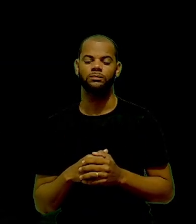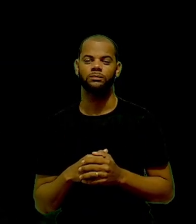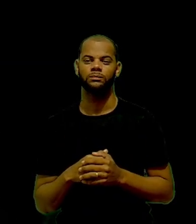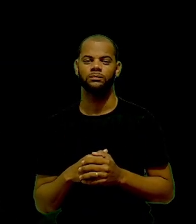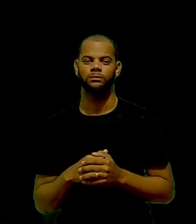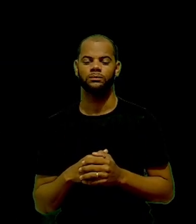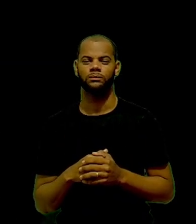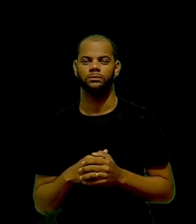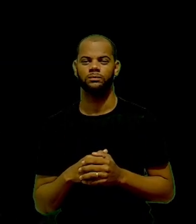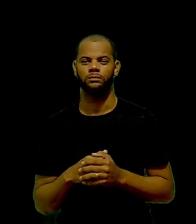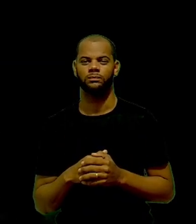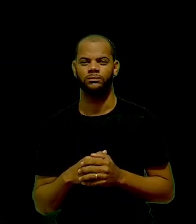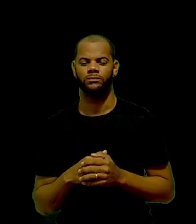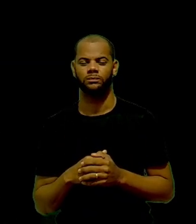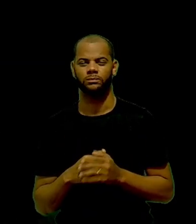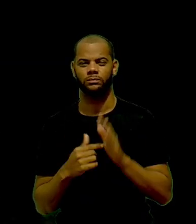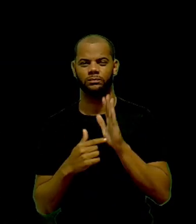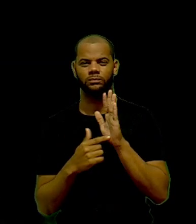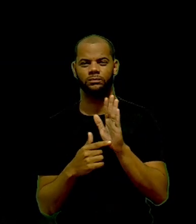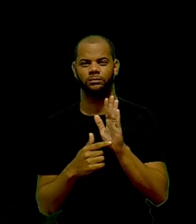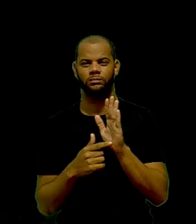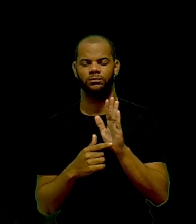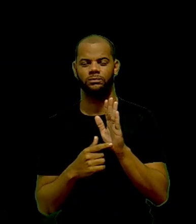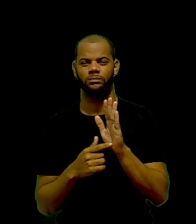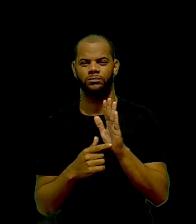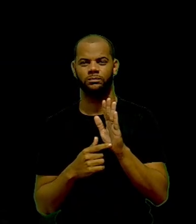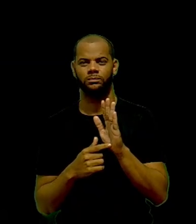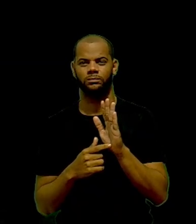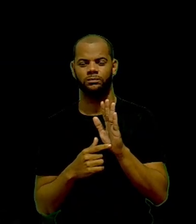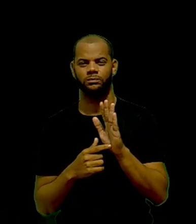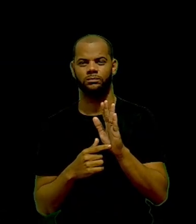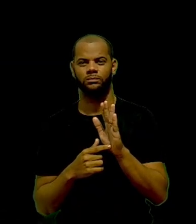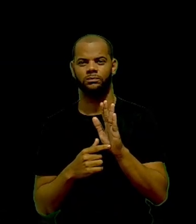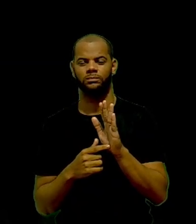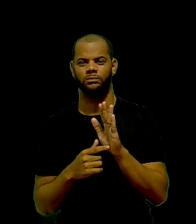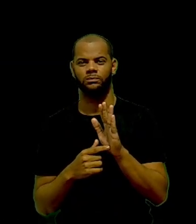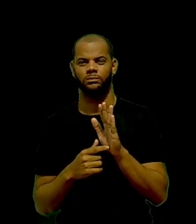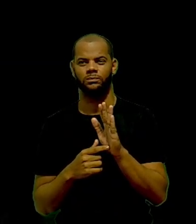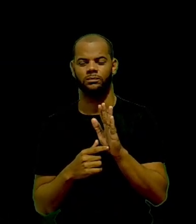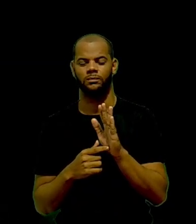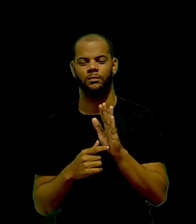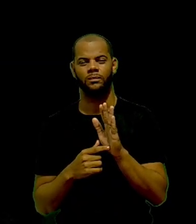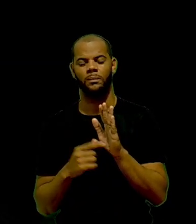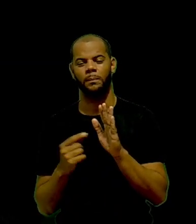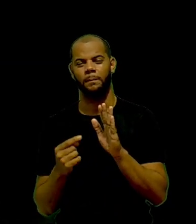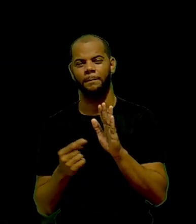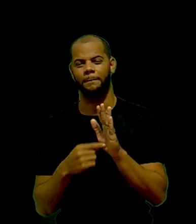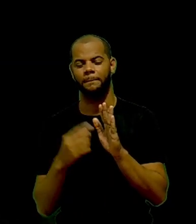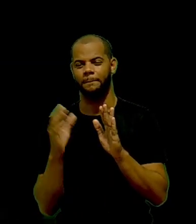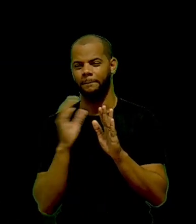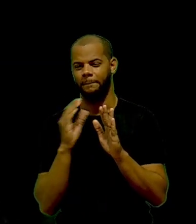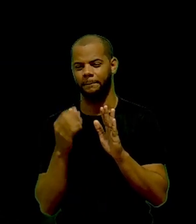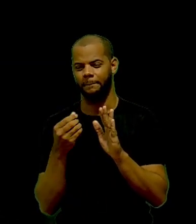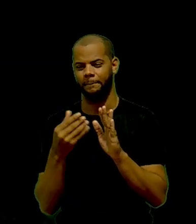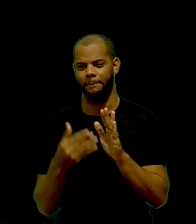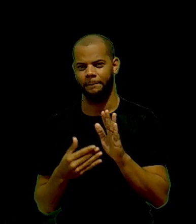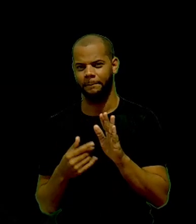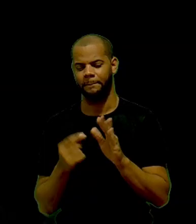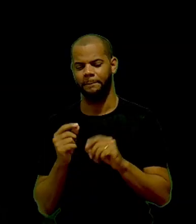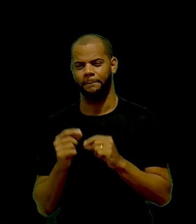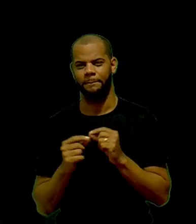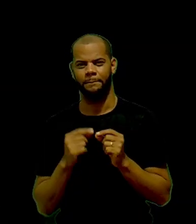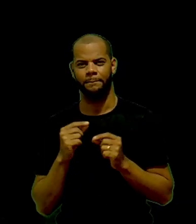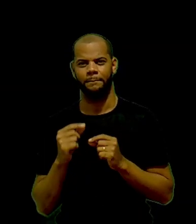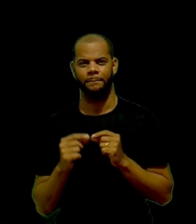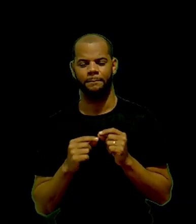Quero dar uma rápida apresentação, que aqui não é um evento muito técnico, uma rápida apresentação